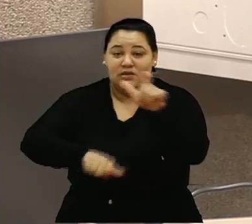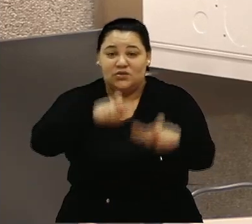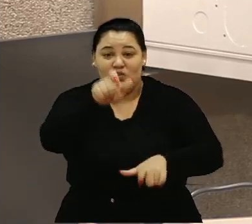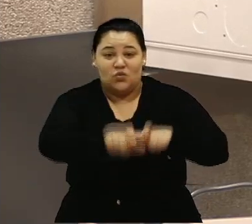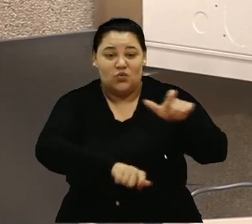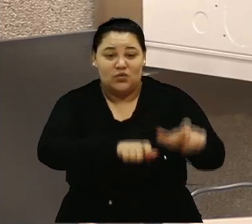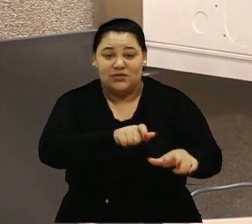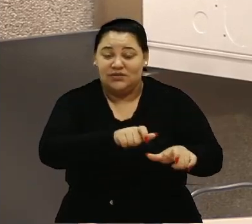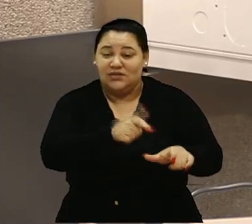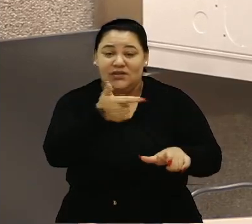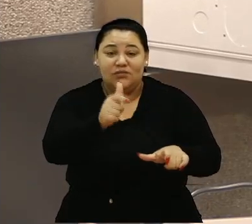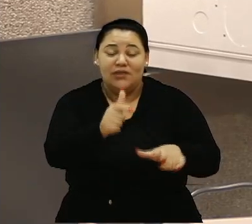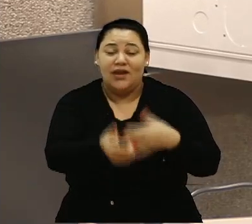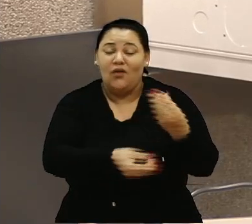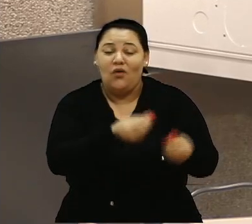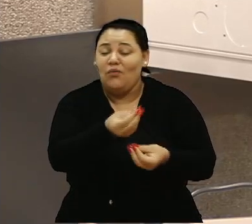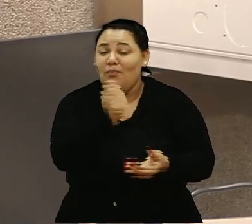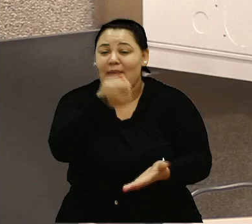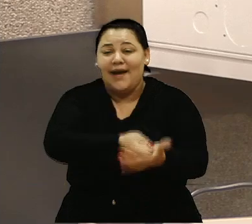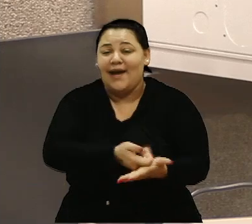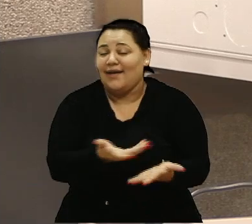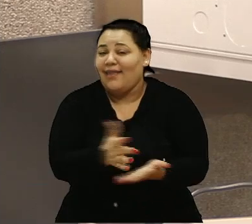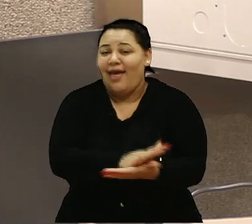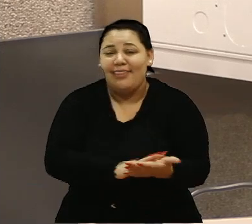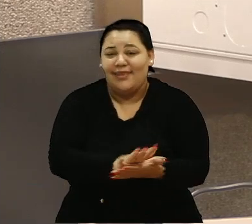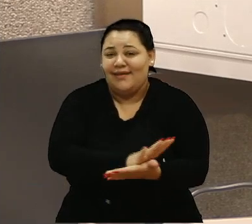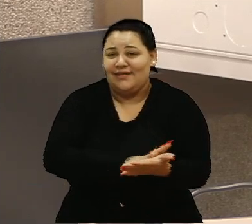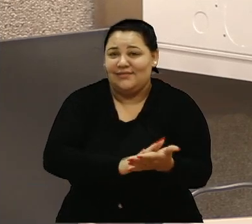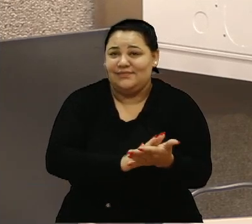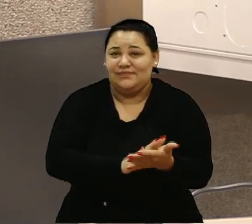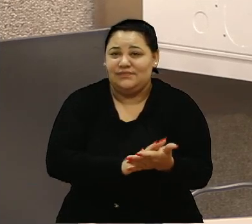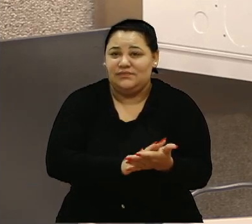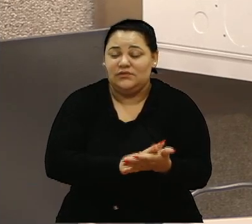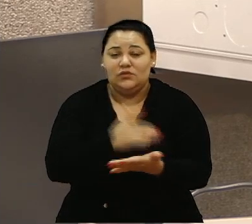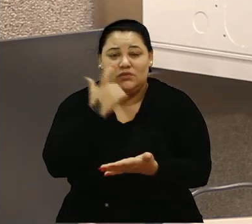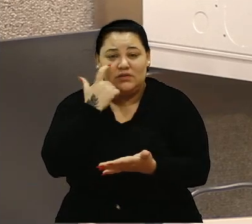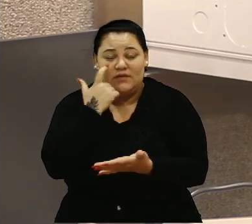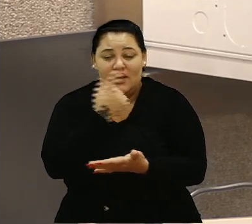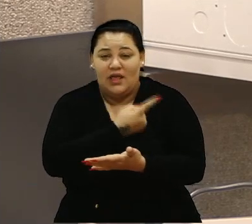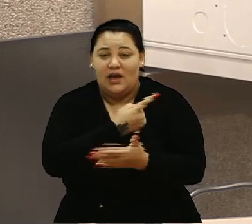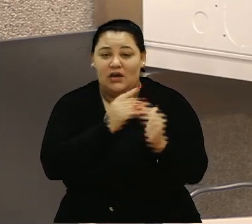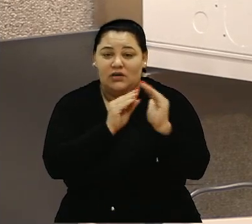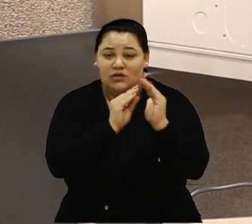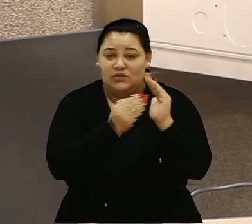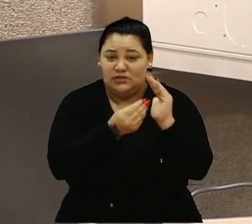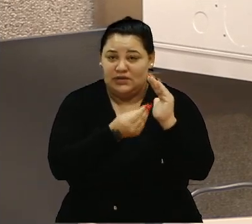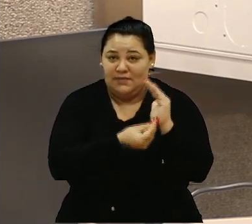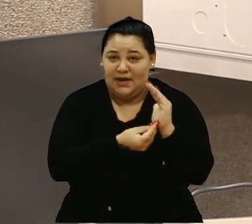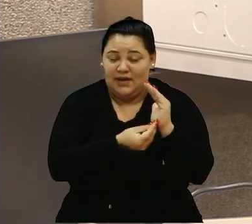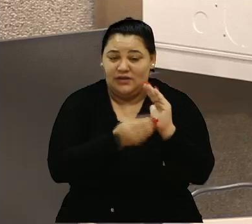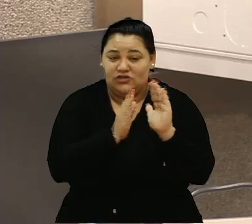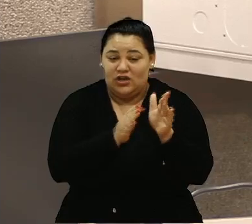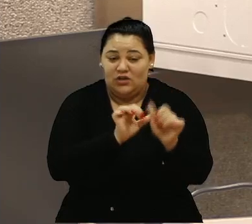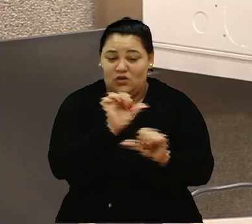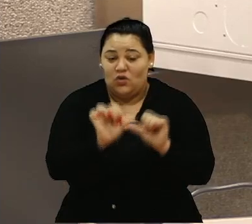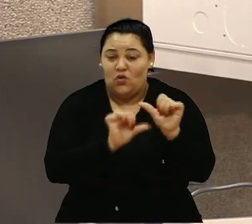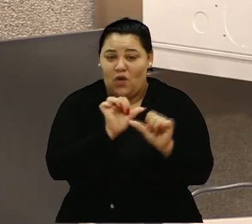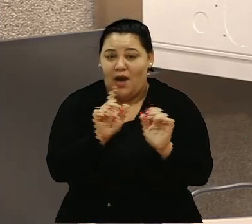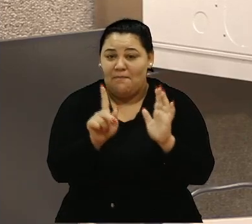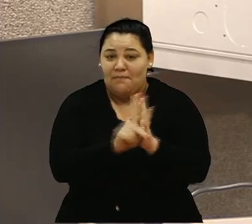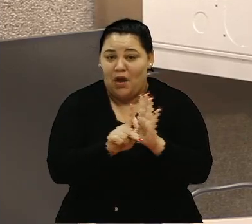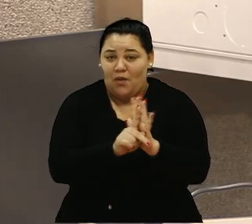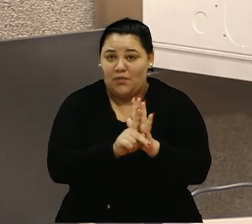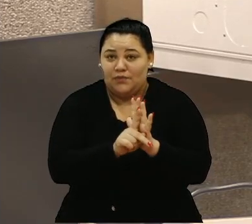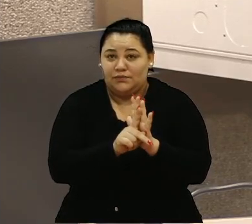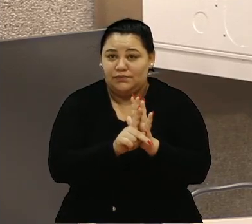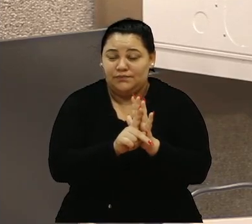têm a mínima condição, né? Então, tu tem lá... tanto que o SAMAI já mudou a própria orientação do ponto de